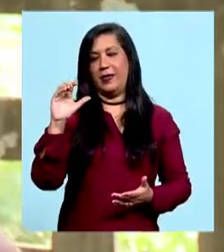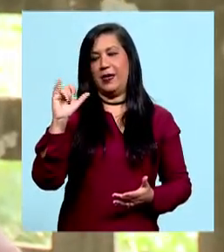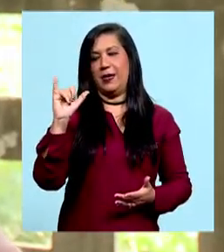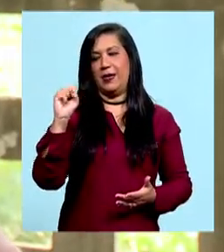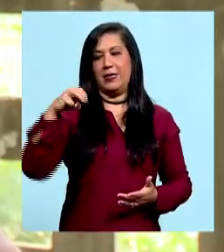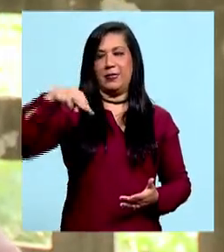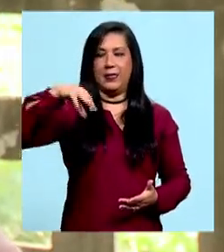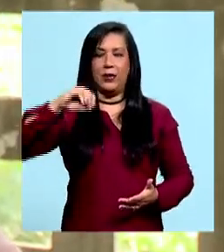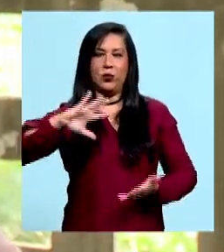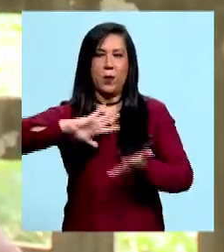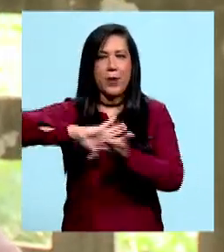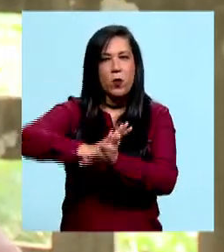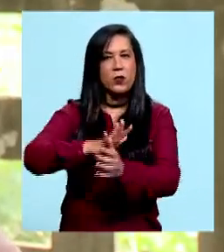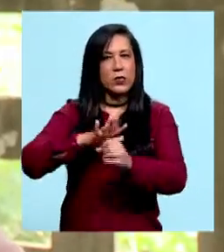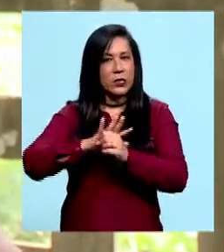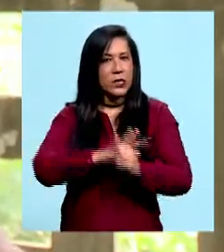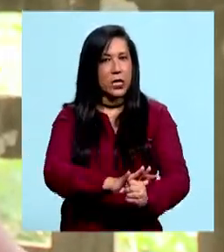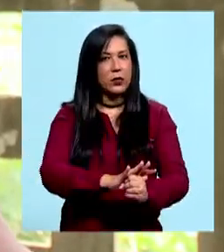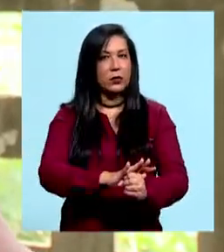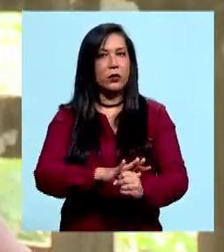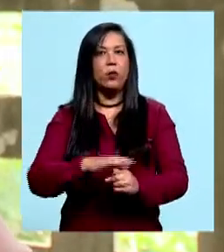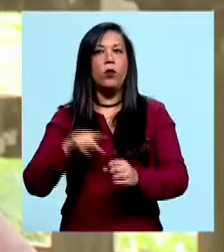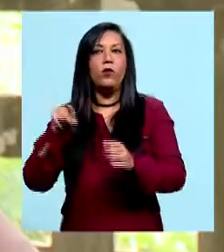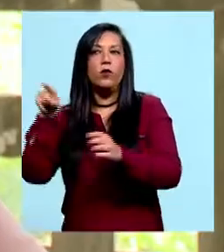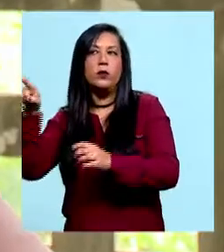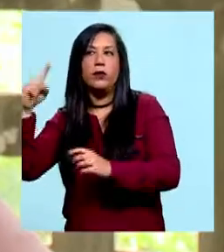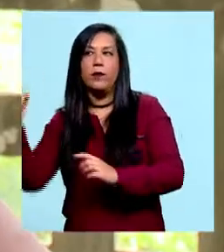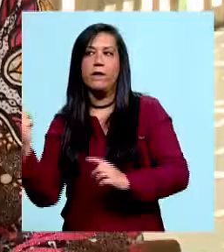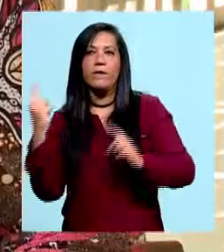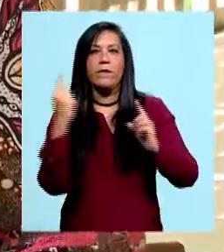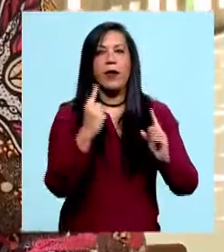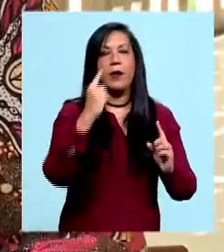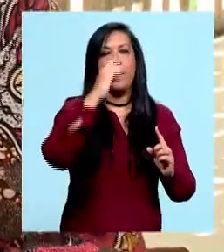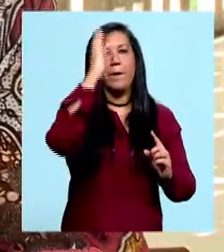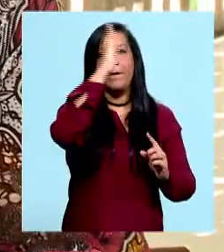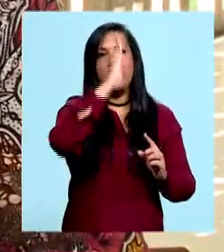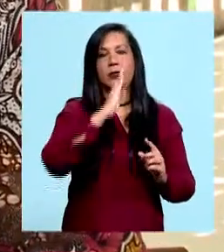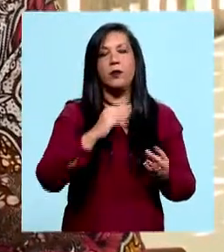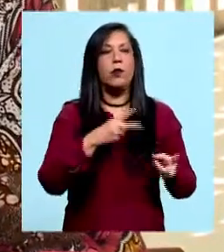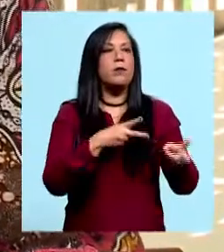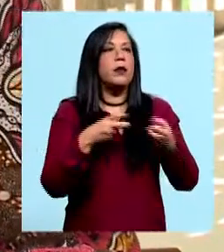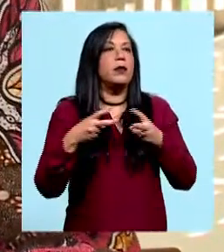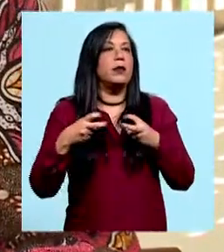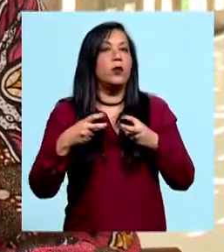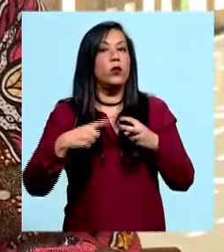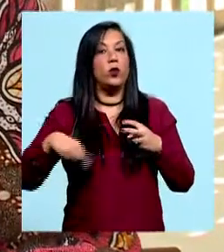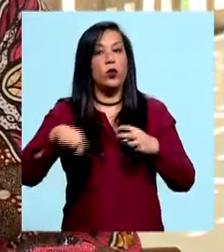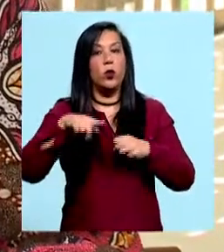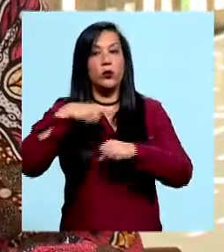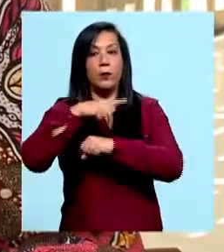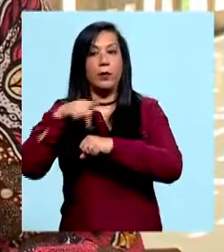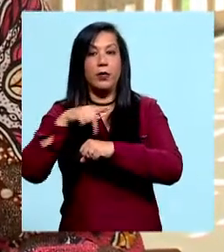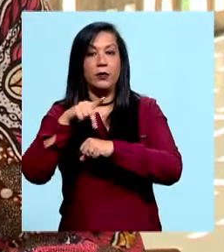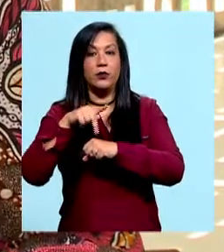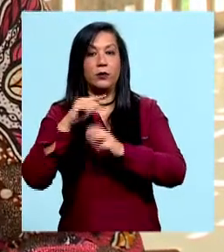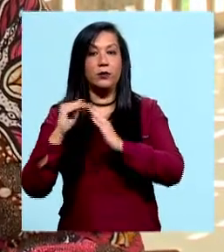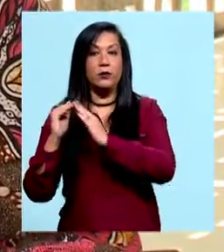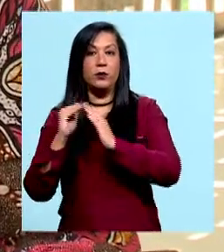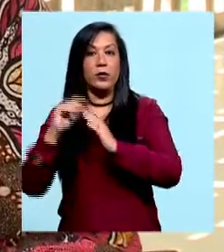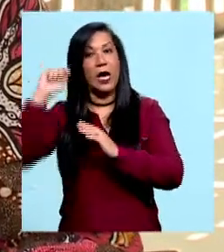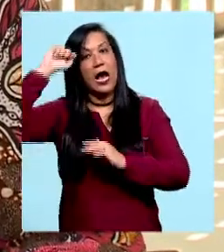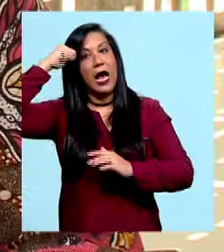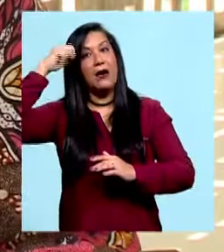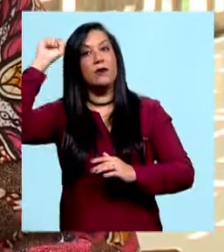Vocês, africanos, quando vêm ao Brasil, como percebem isso? O nosso país é vizinho da África do Sul.